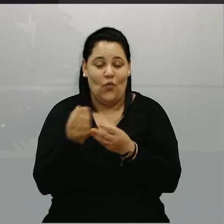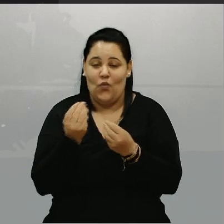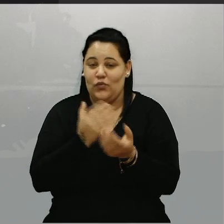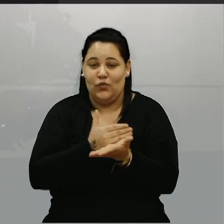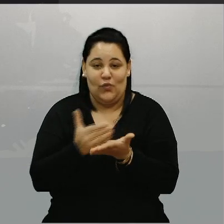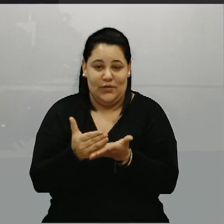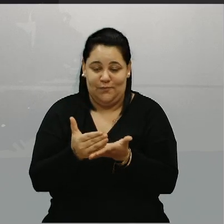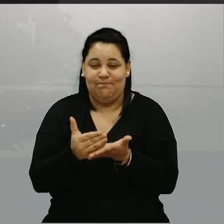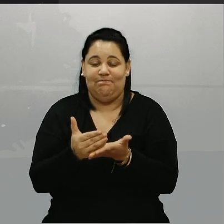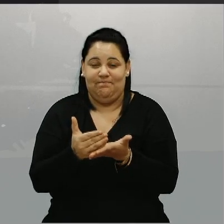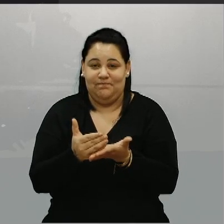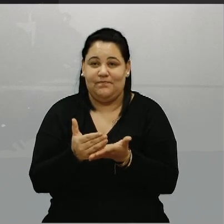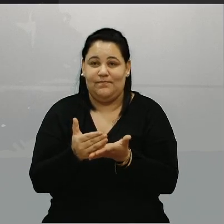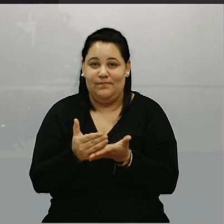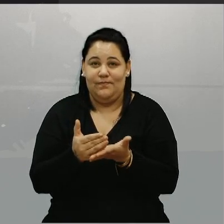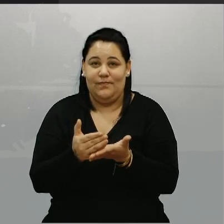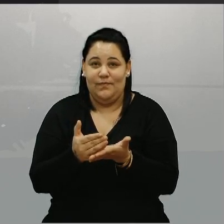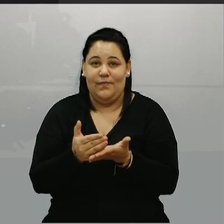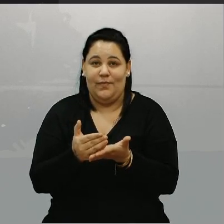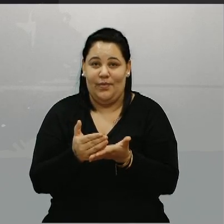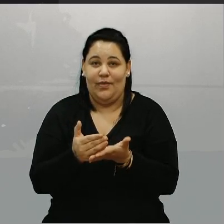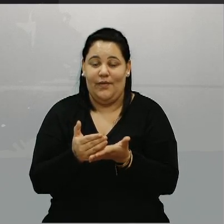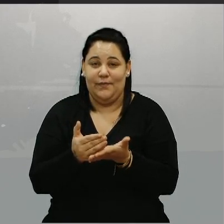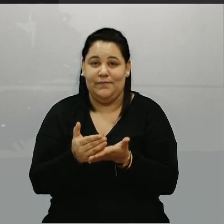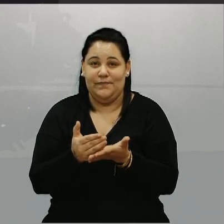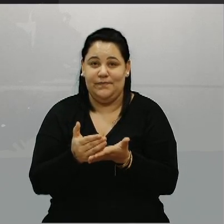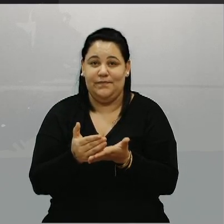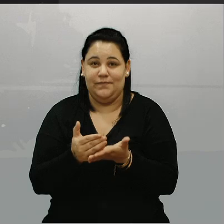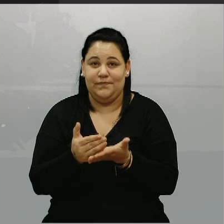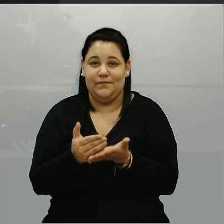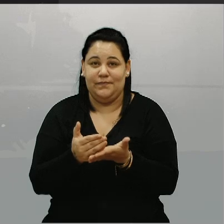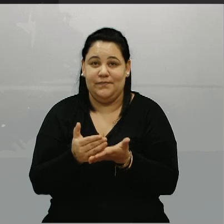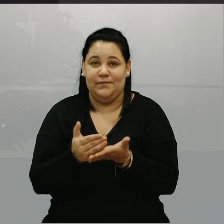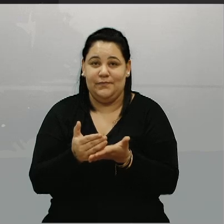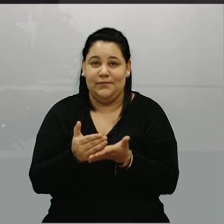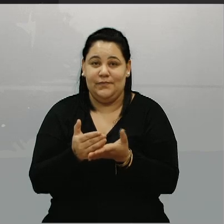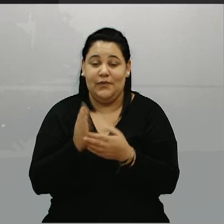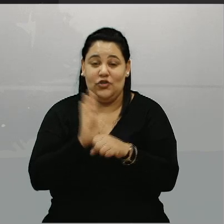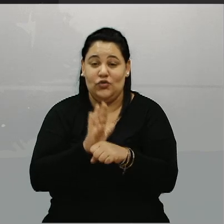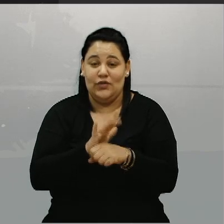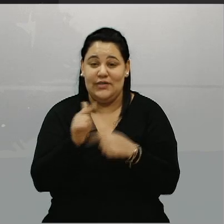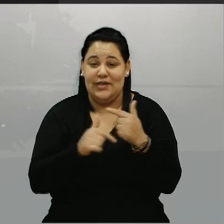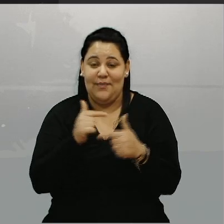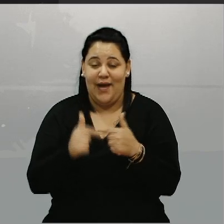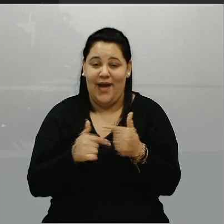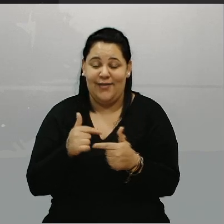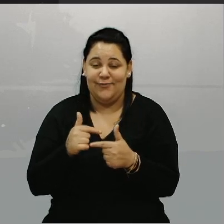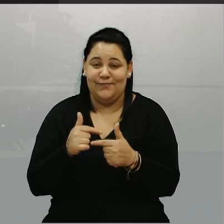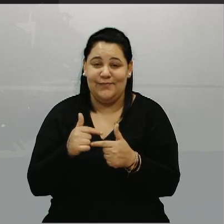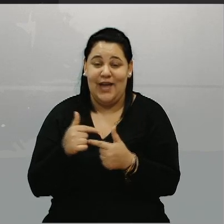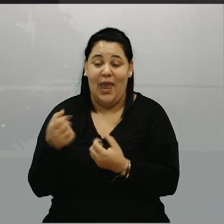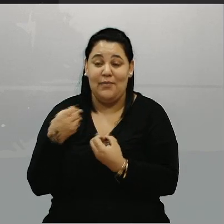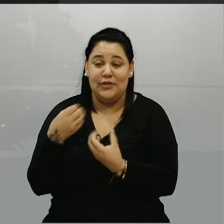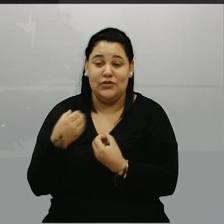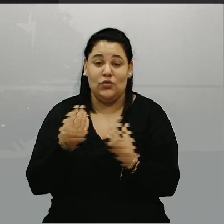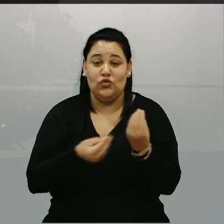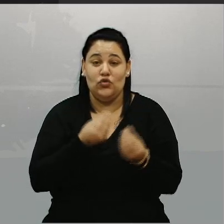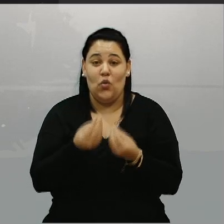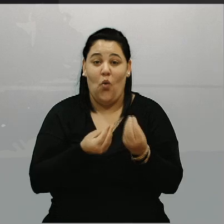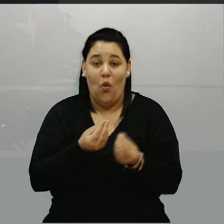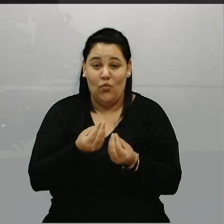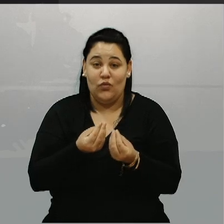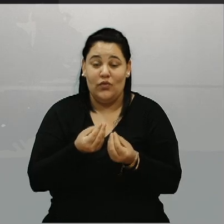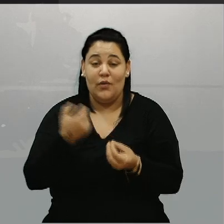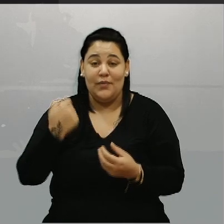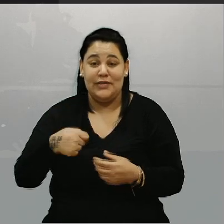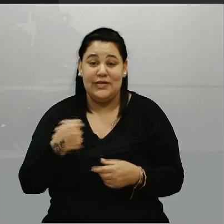começo a dar esse passo. Foi ela que me deu as diretrizes de como eu deveria fazer